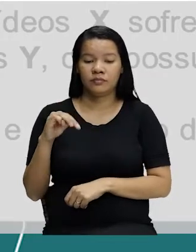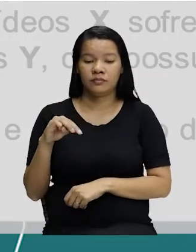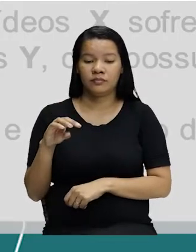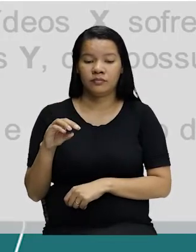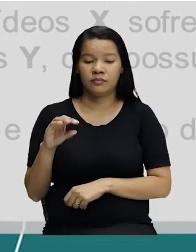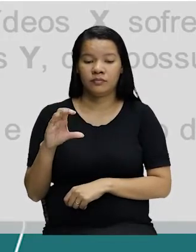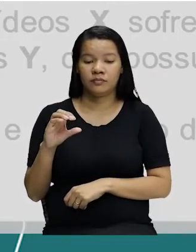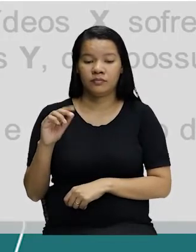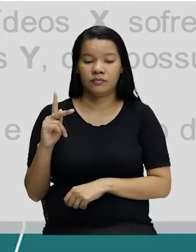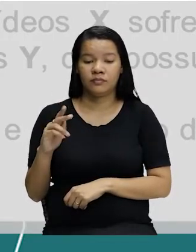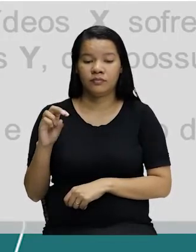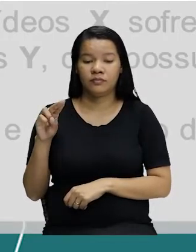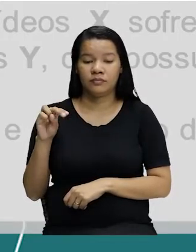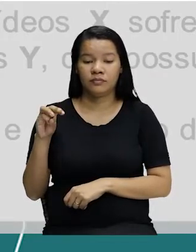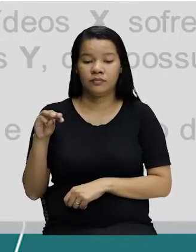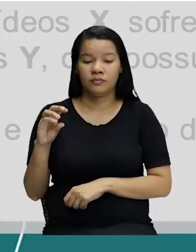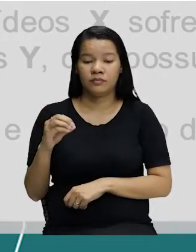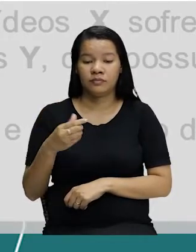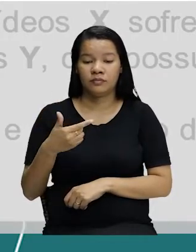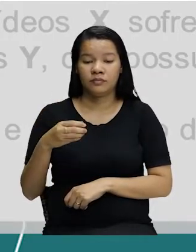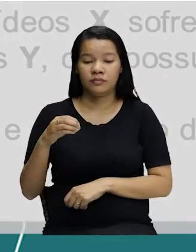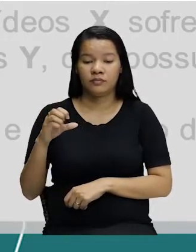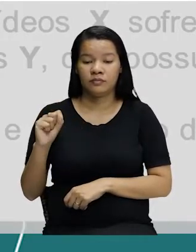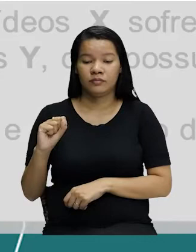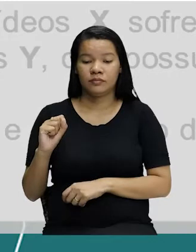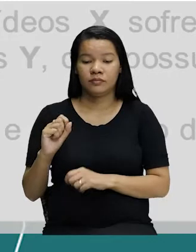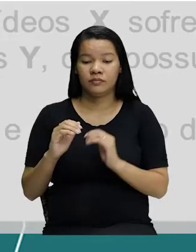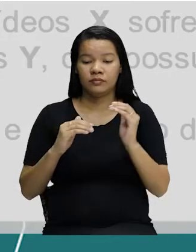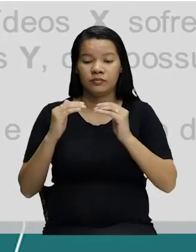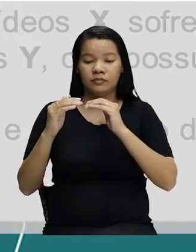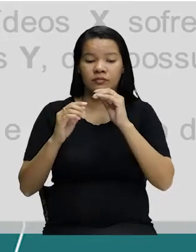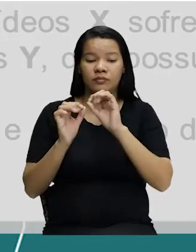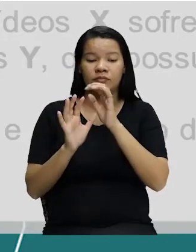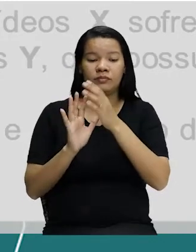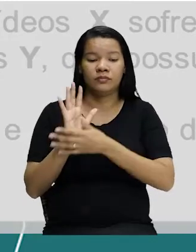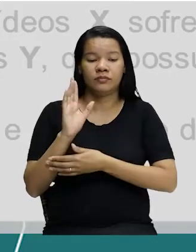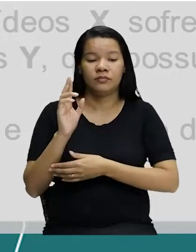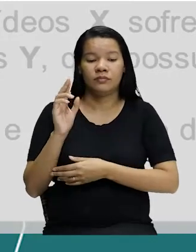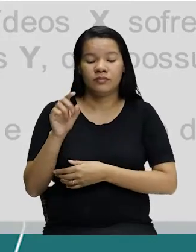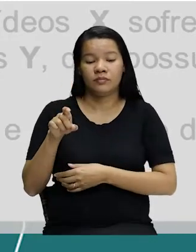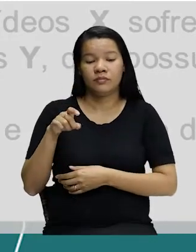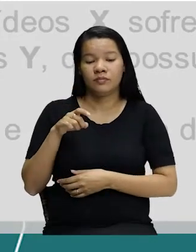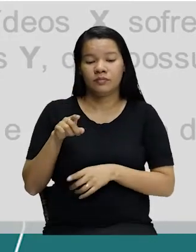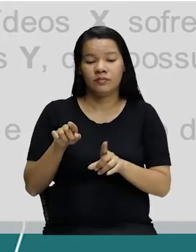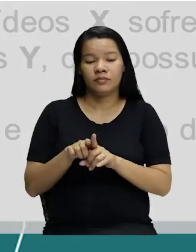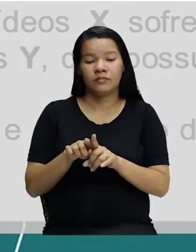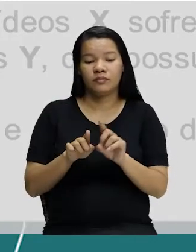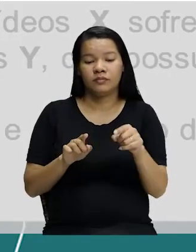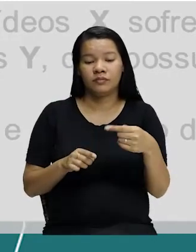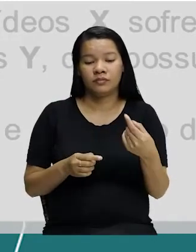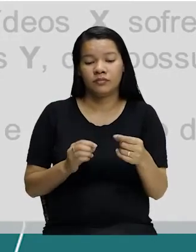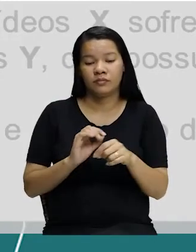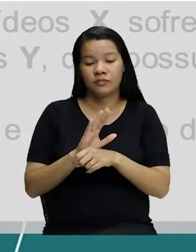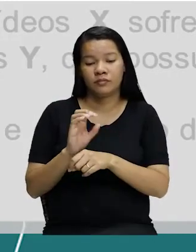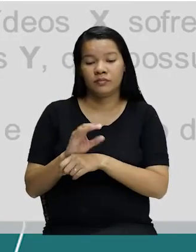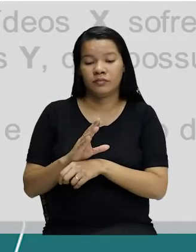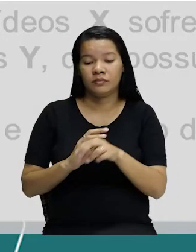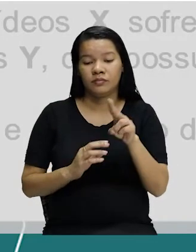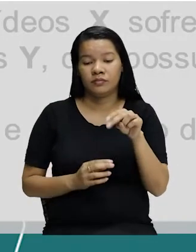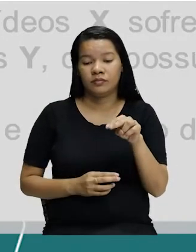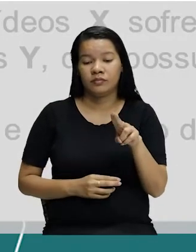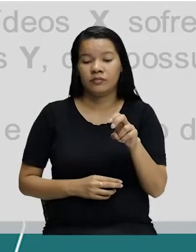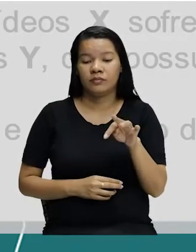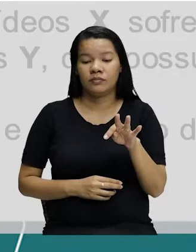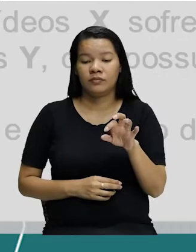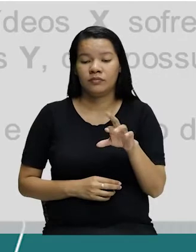nuclídeo X e houve a emissão de um nêutron. O nuclídeo X sofreu um decaimento natural por